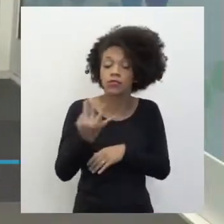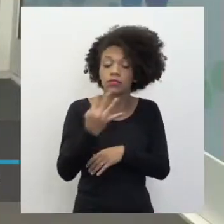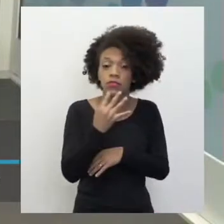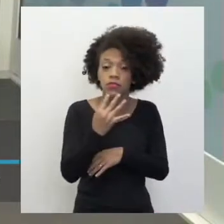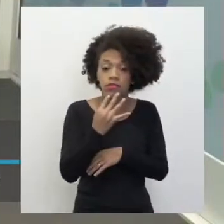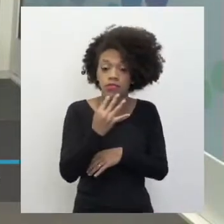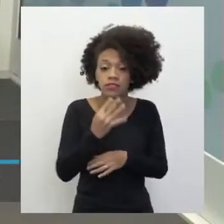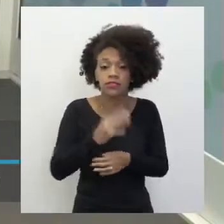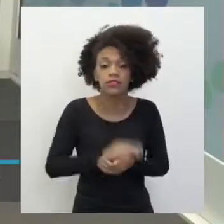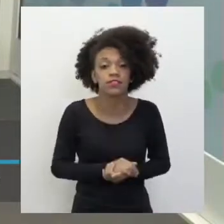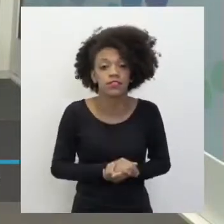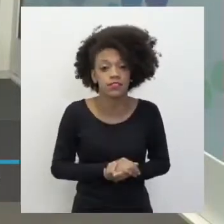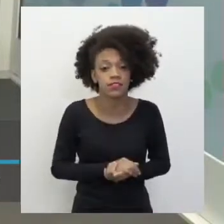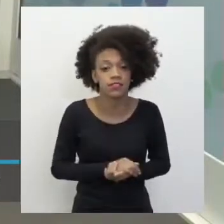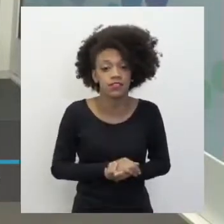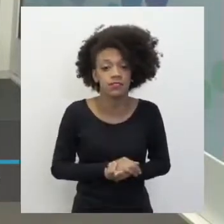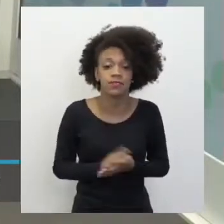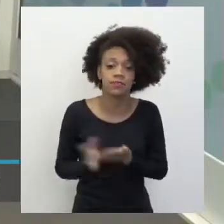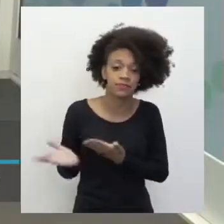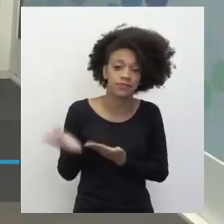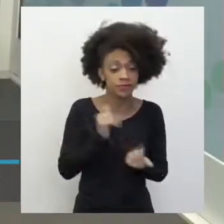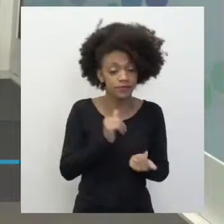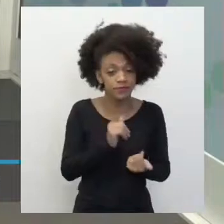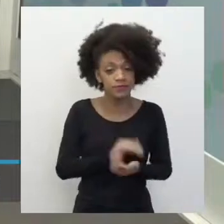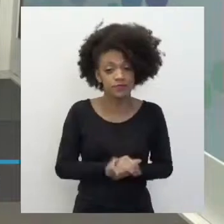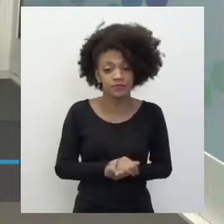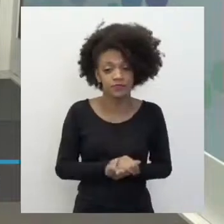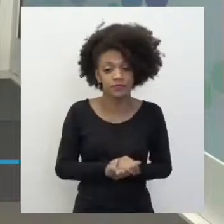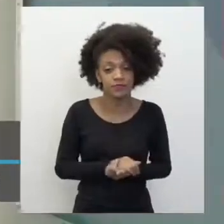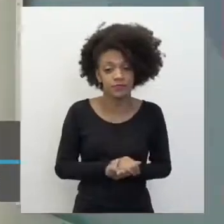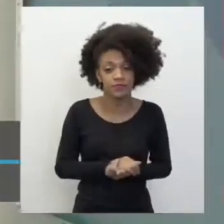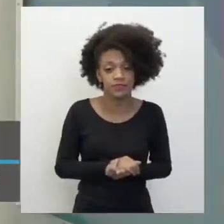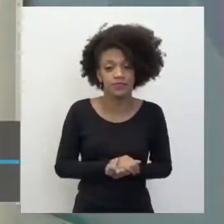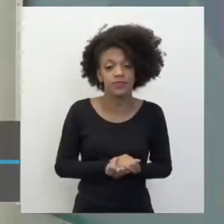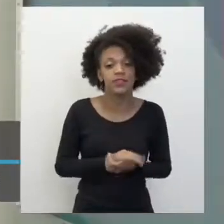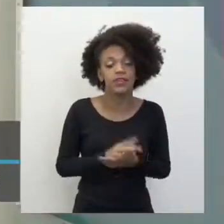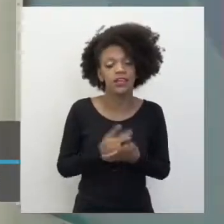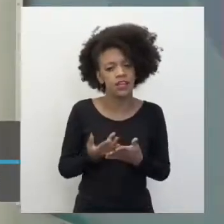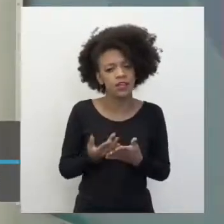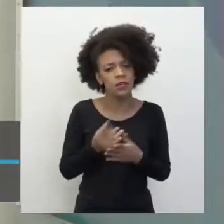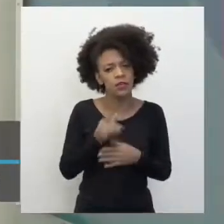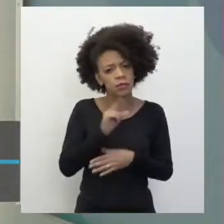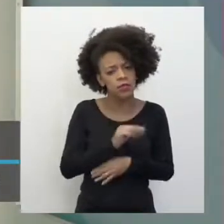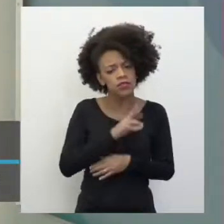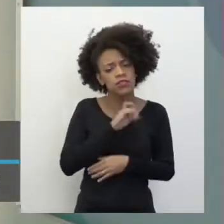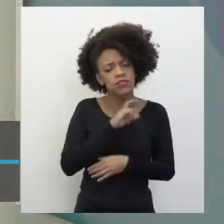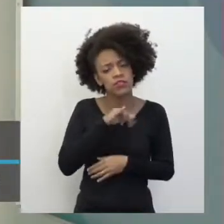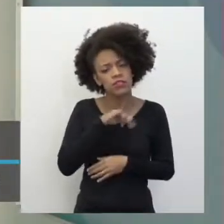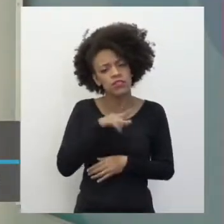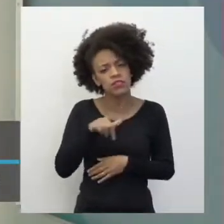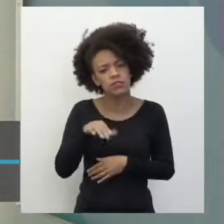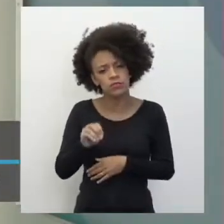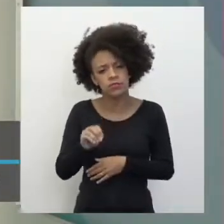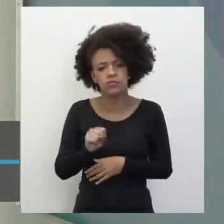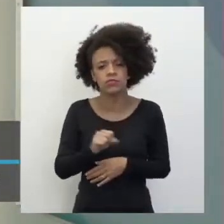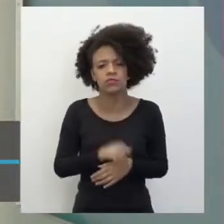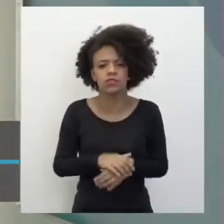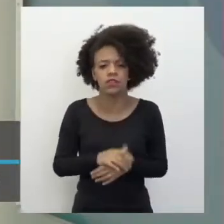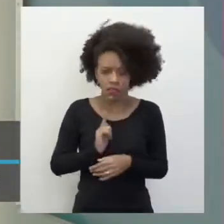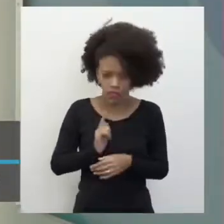tá certíssima. Vamos lá. Menos radicalismo, né? 8. Tem mais uma